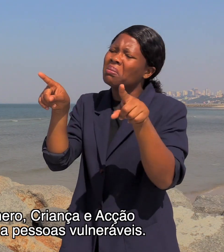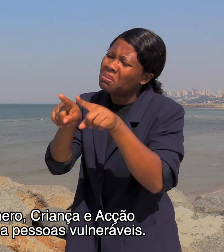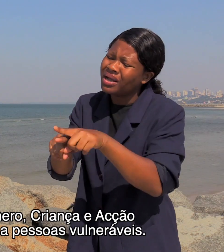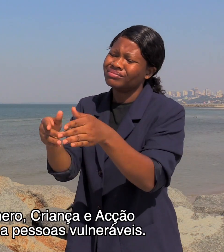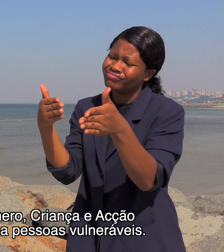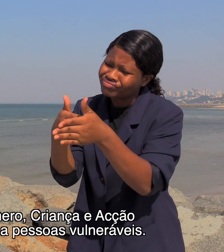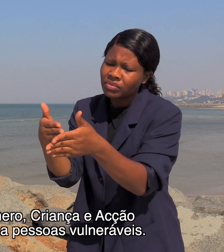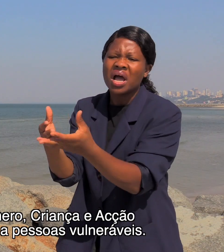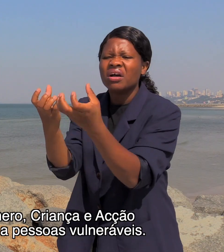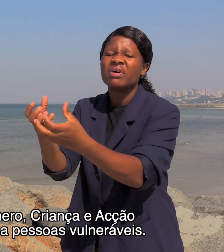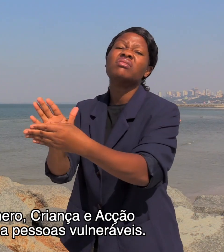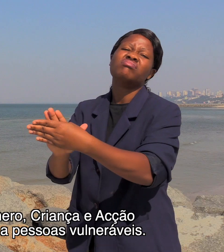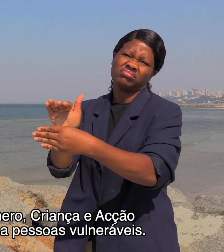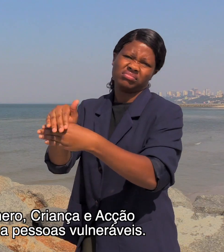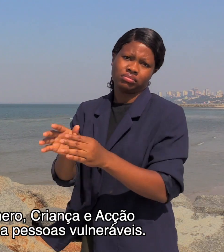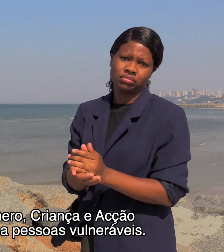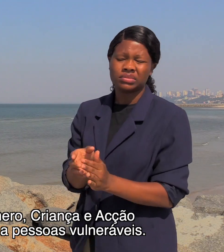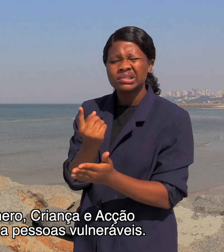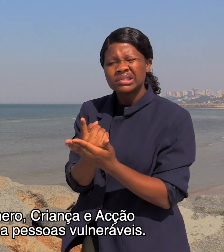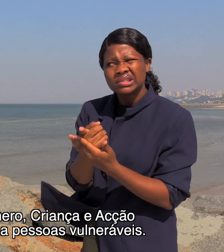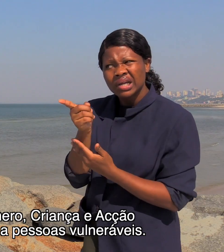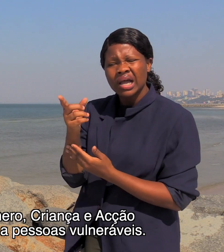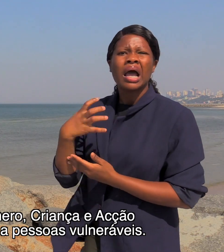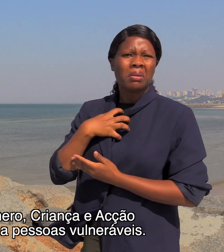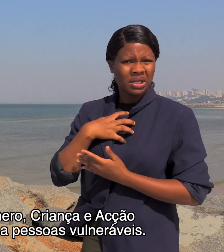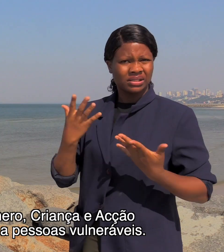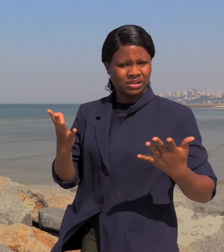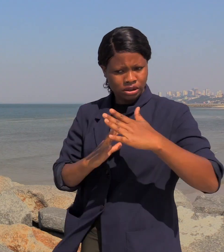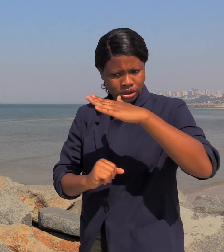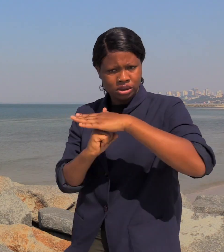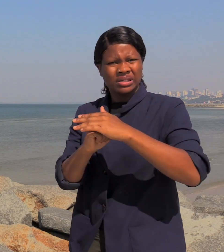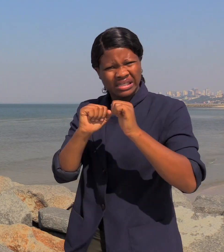e Ação Social na assistência a pessoas vulneráveis.